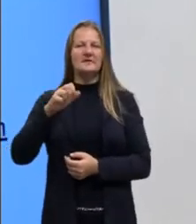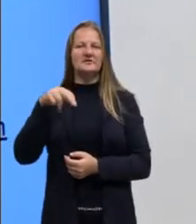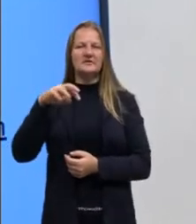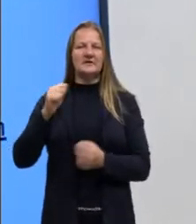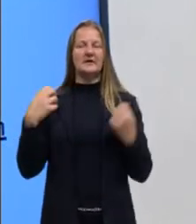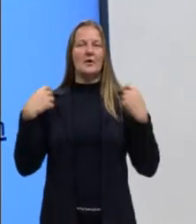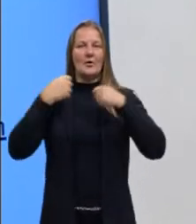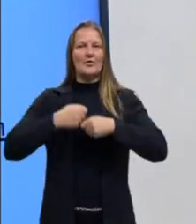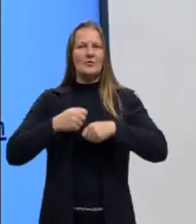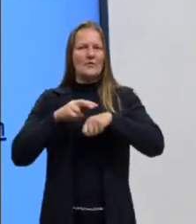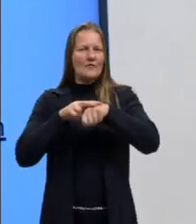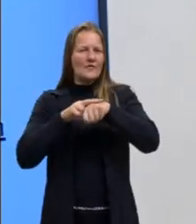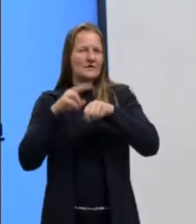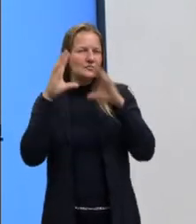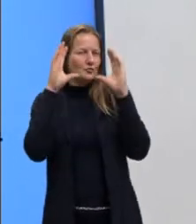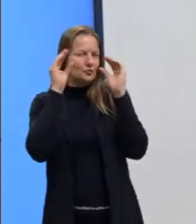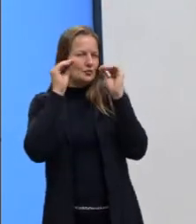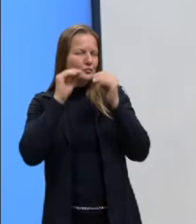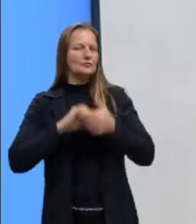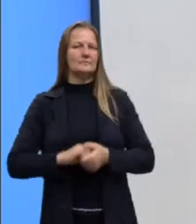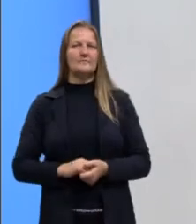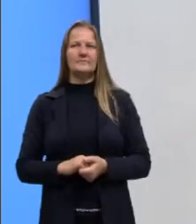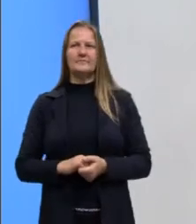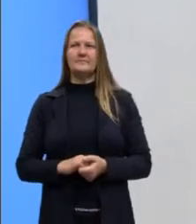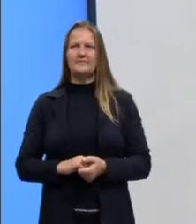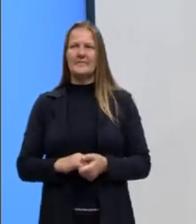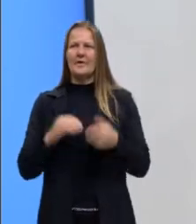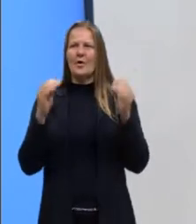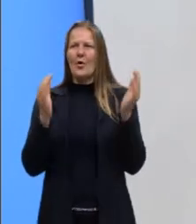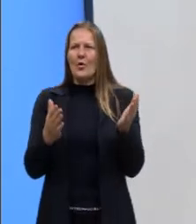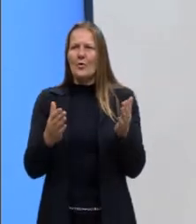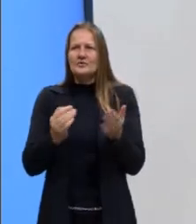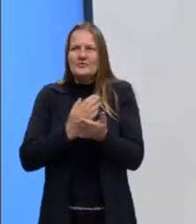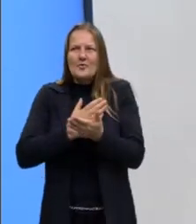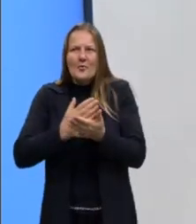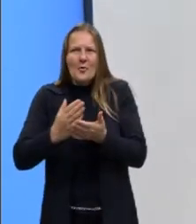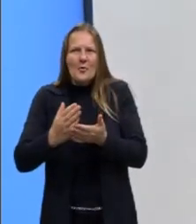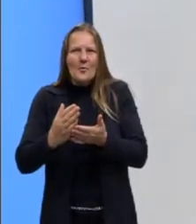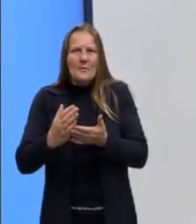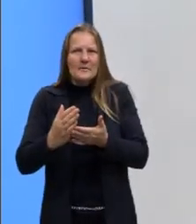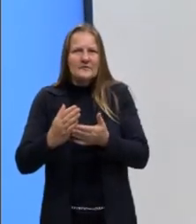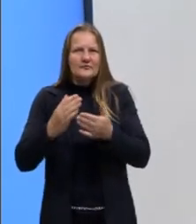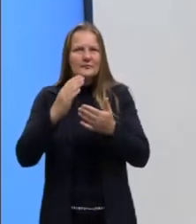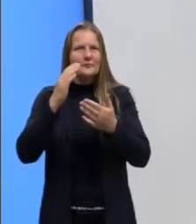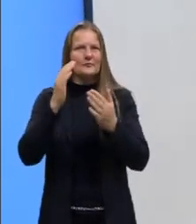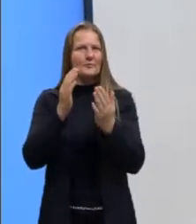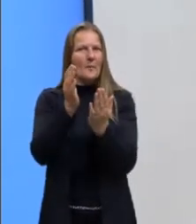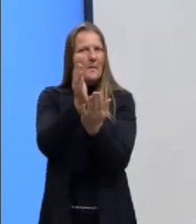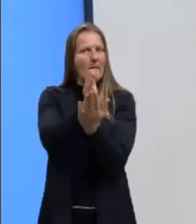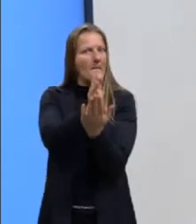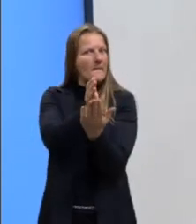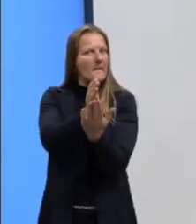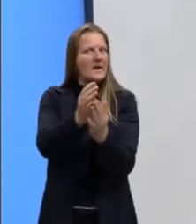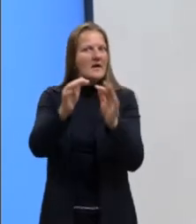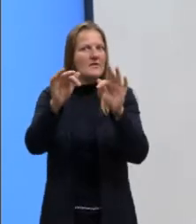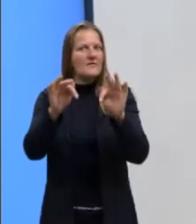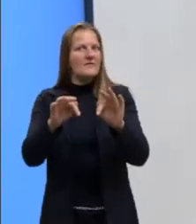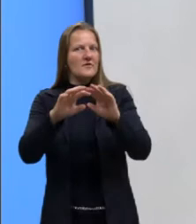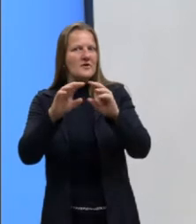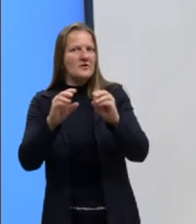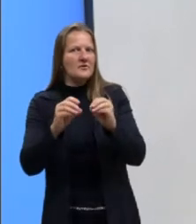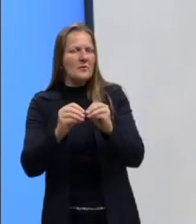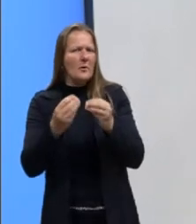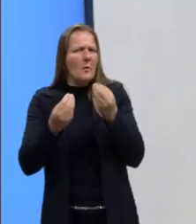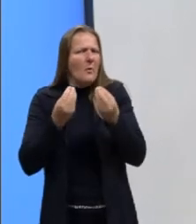na cor verde escuro e nós vamos hoje de começo meio e fim para nossa aula 18 Ué